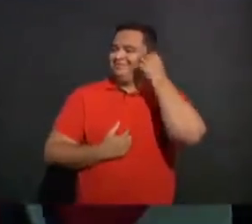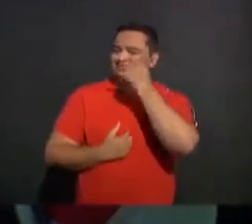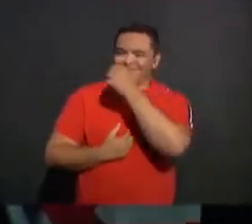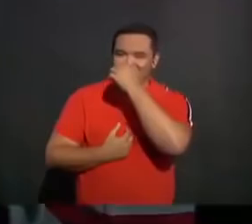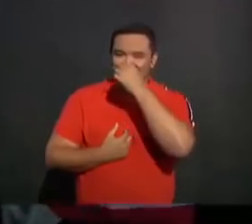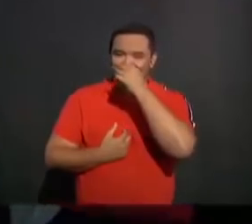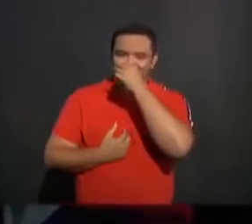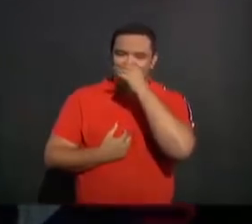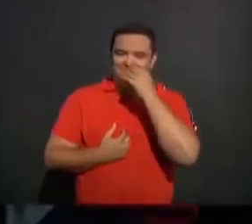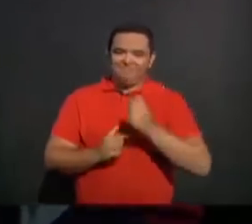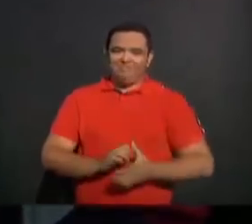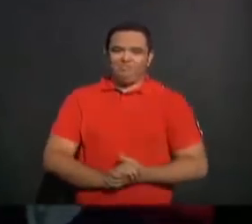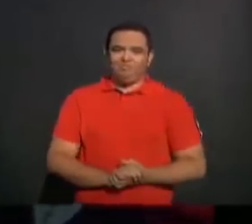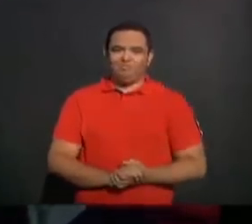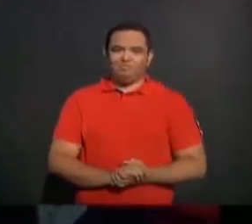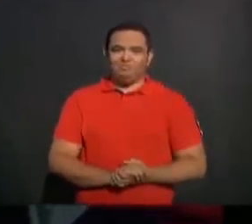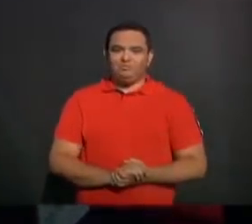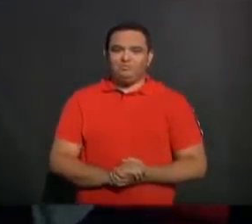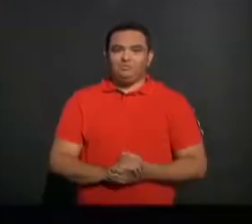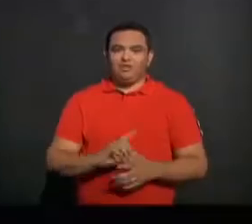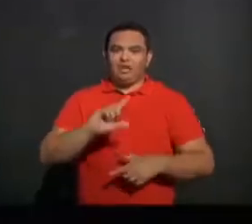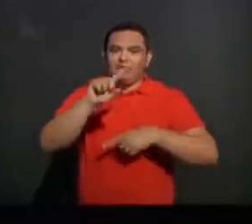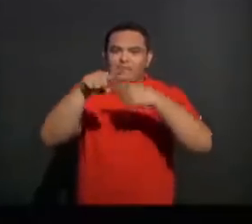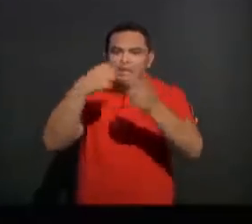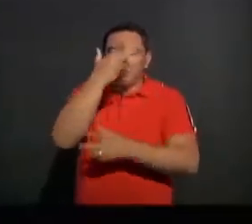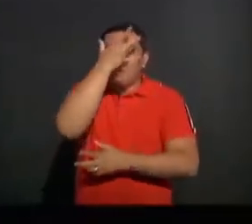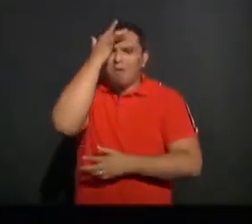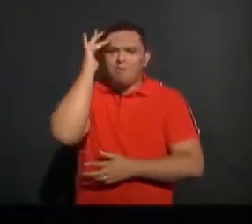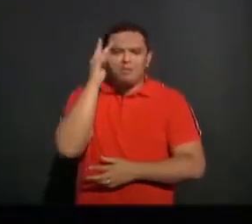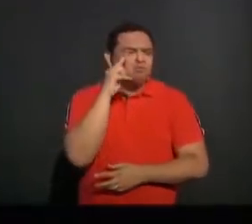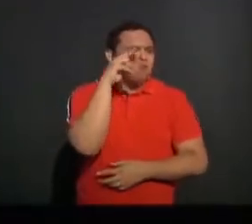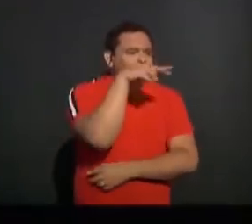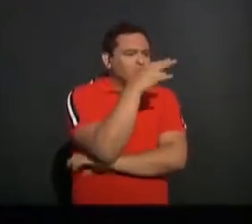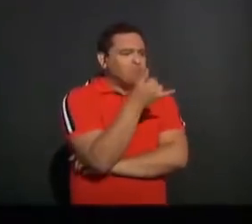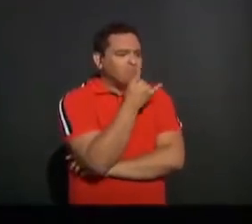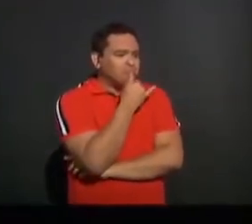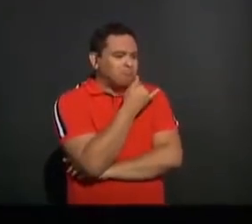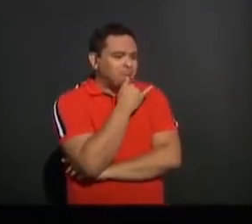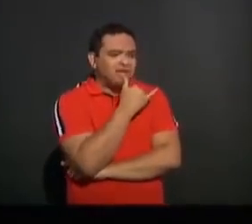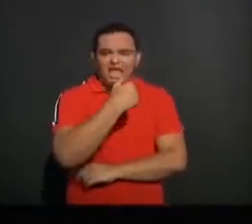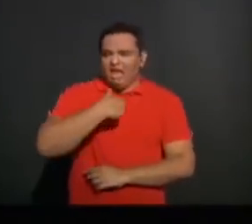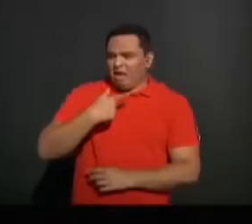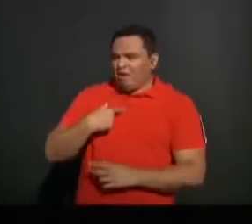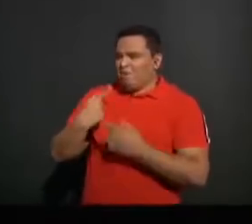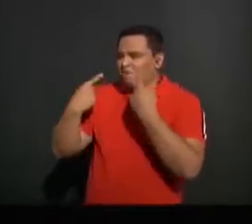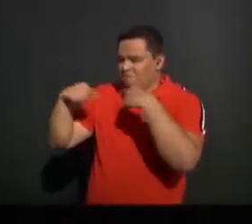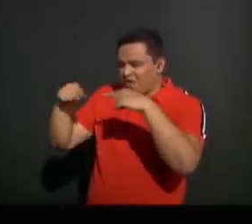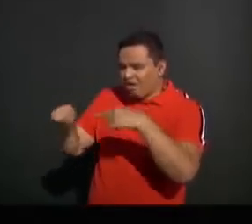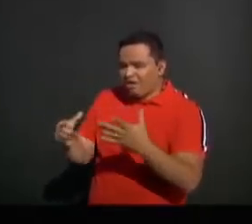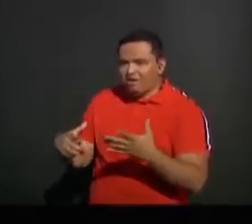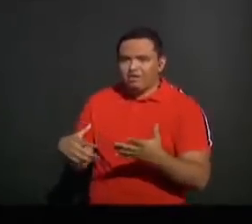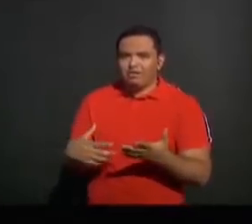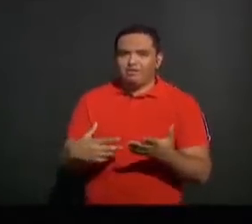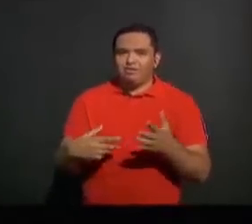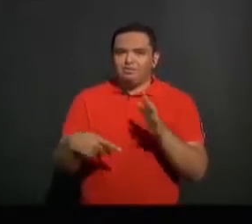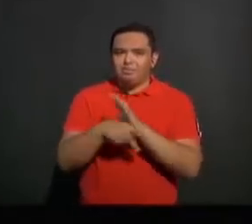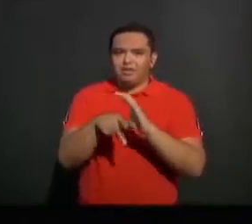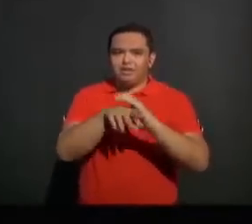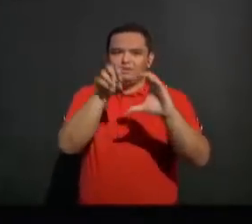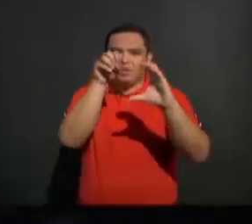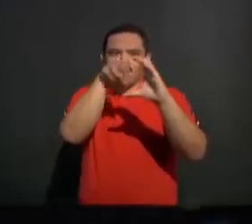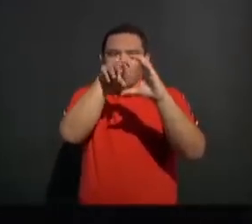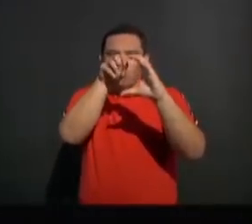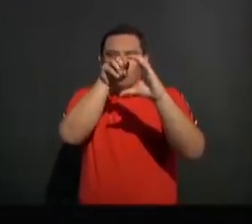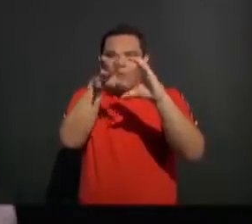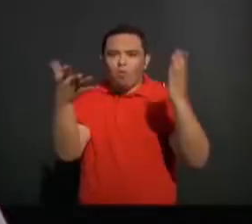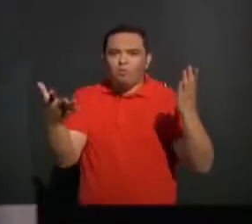E depois o pessoal ainda fica tristinho que a gente fala que é globo lixo. É